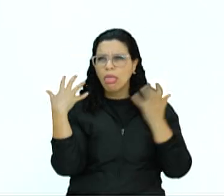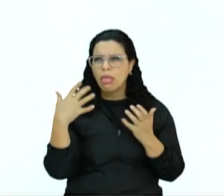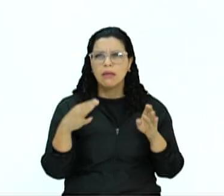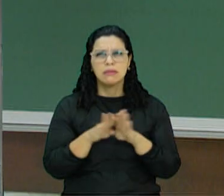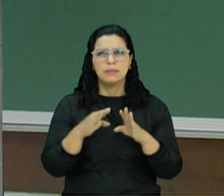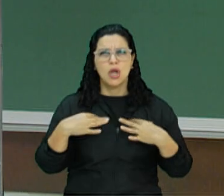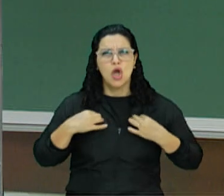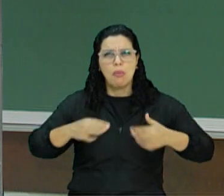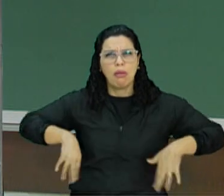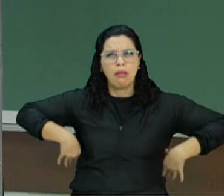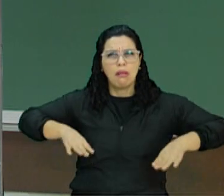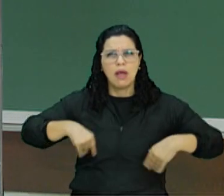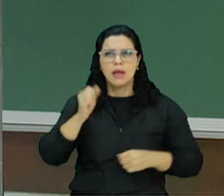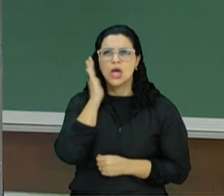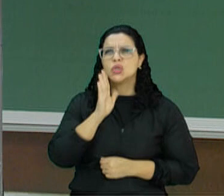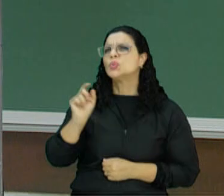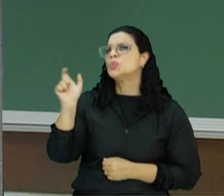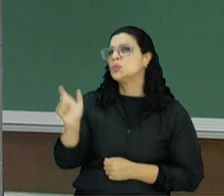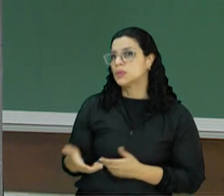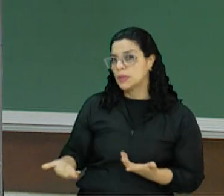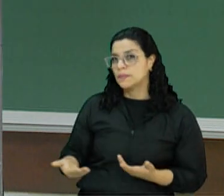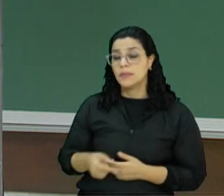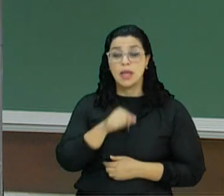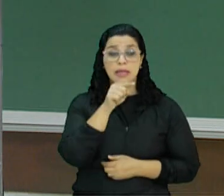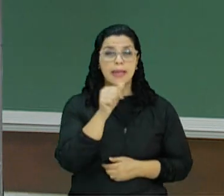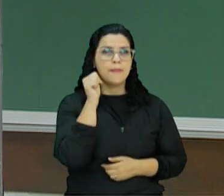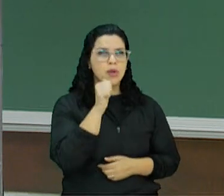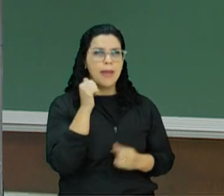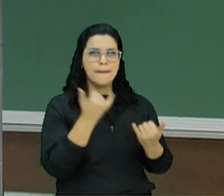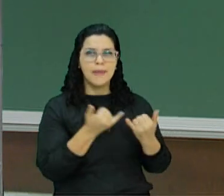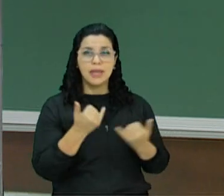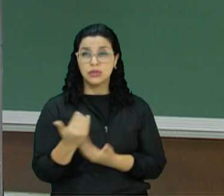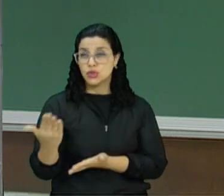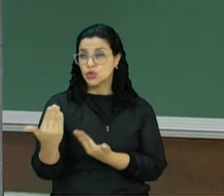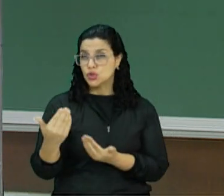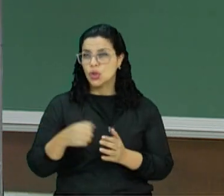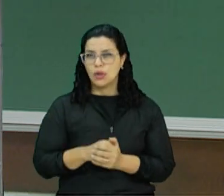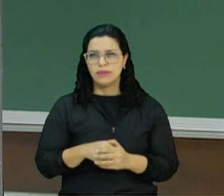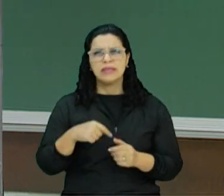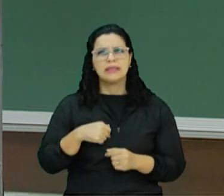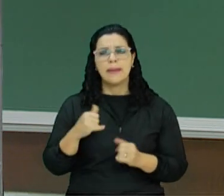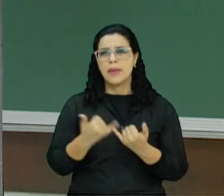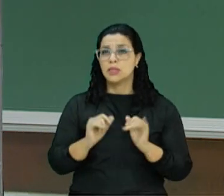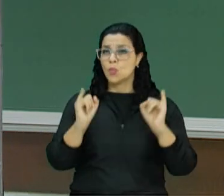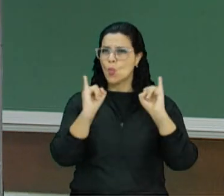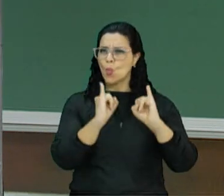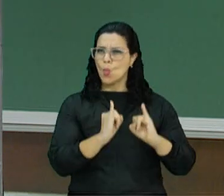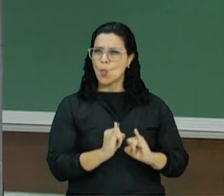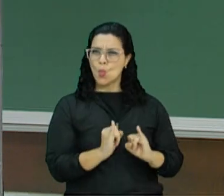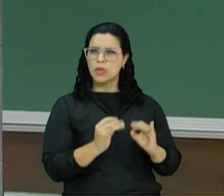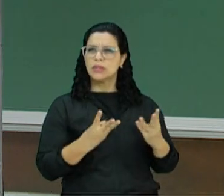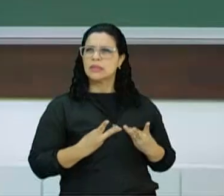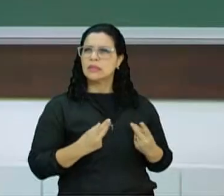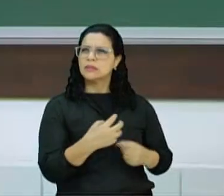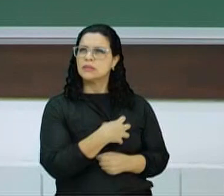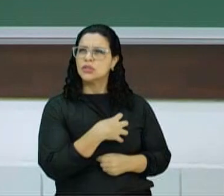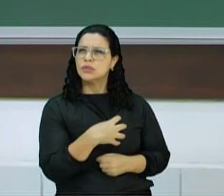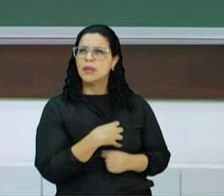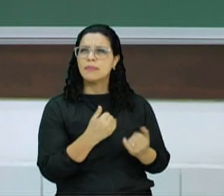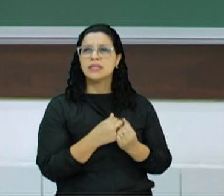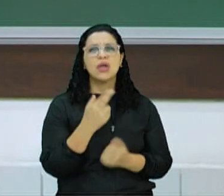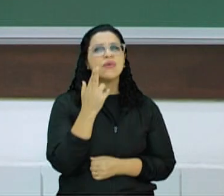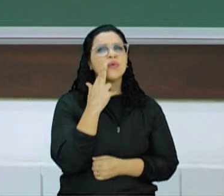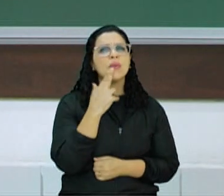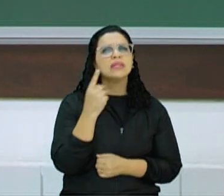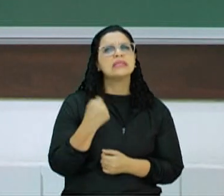desalinhados e vestia um blusão azul marinho? Quem que aparentava um jeito jovial? Quem era elegante, sentimental? E quem que era